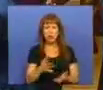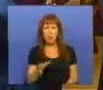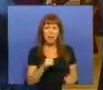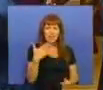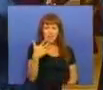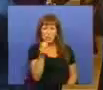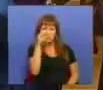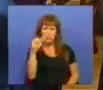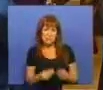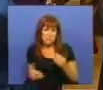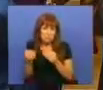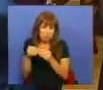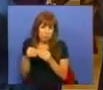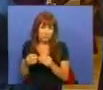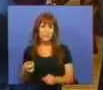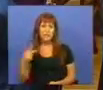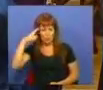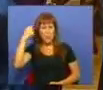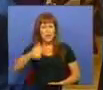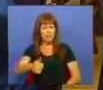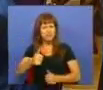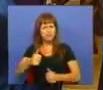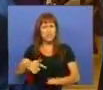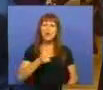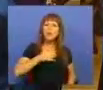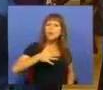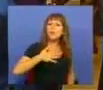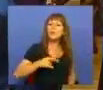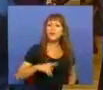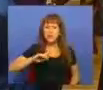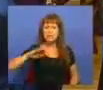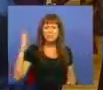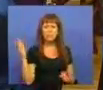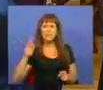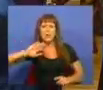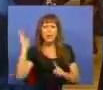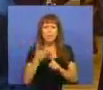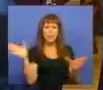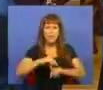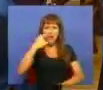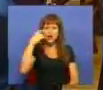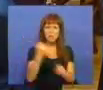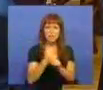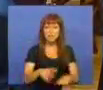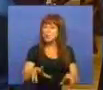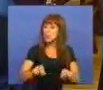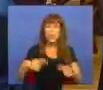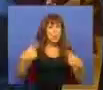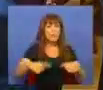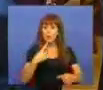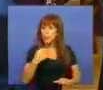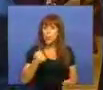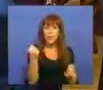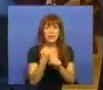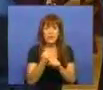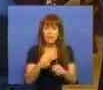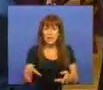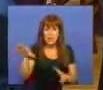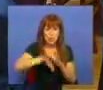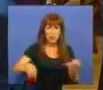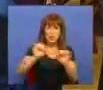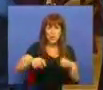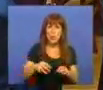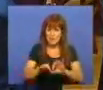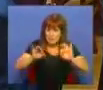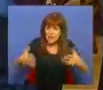mais 5%. O crime compensa os patrões e pune ainda mais os trabalhadores. Nunca houve tantos empregos precários como hoje.